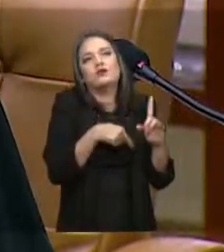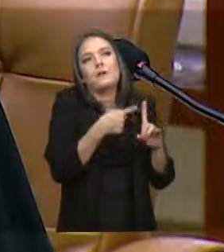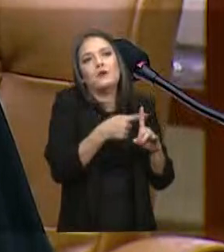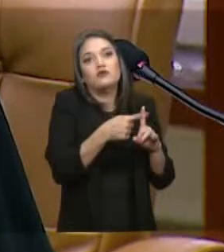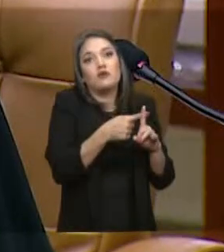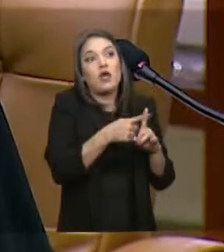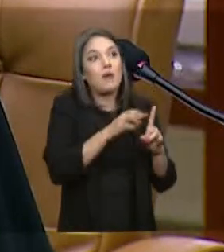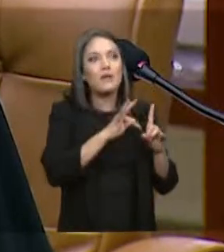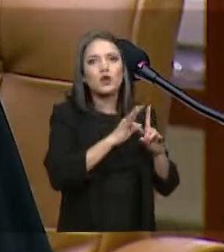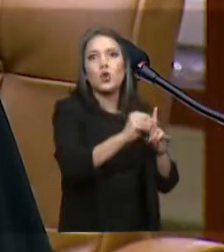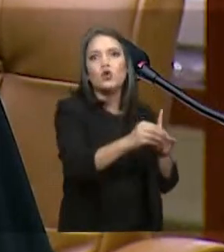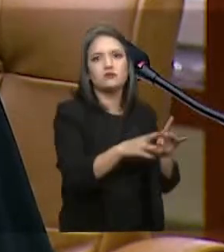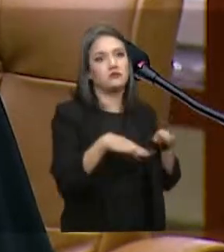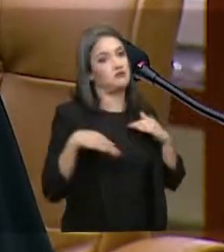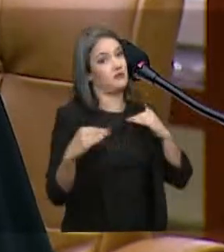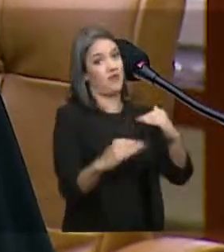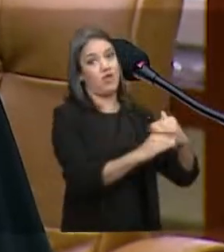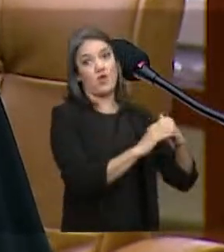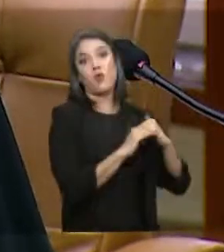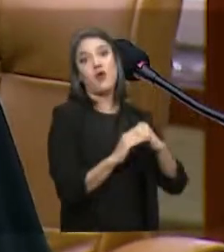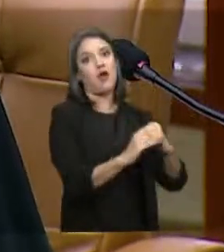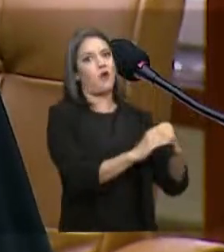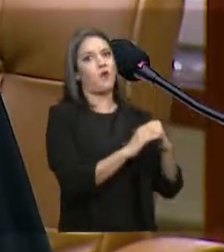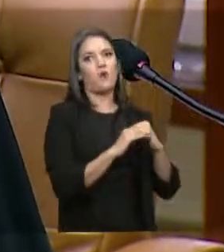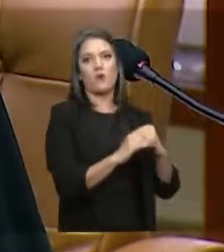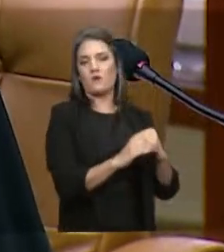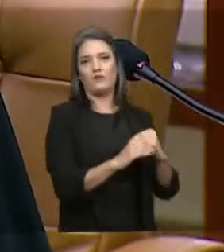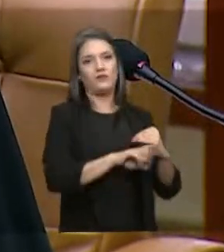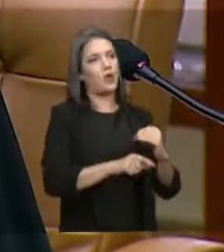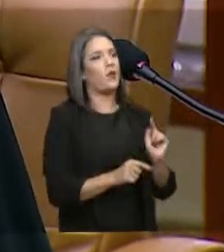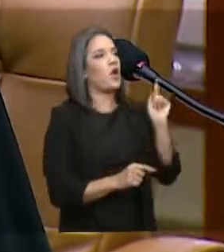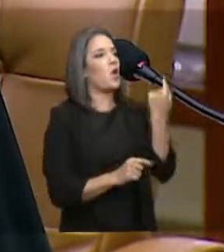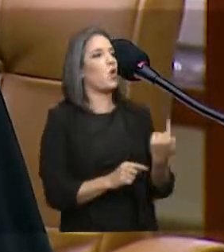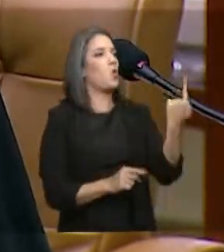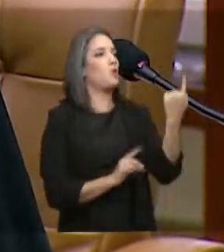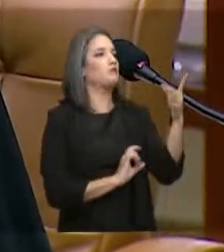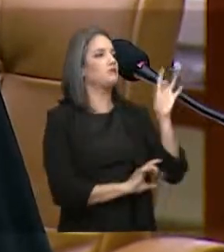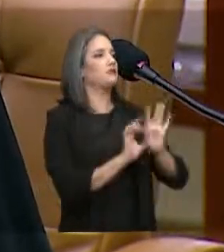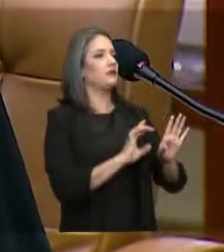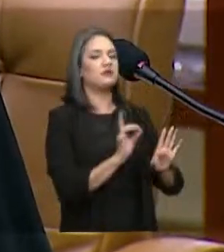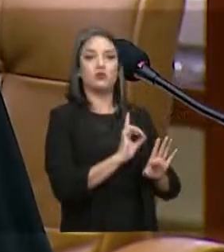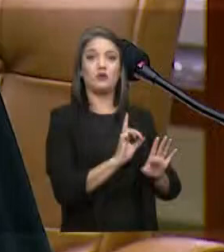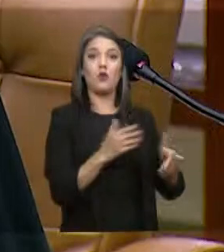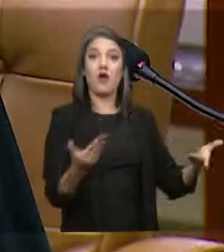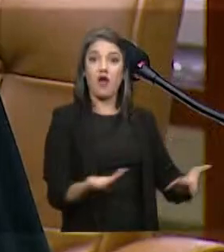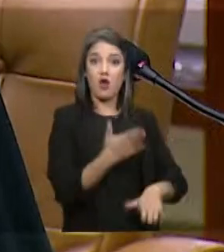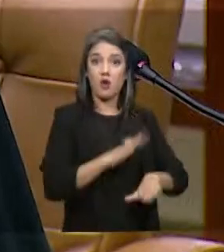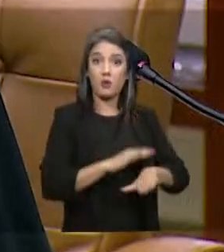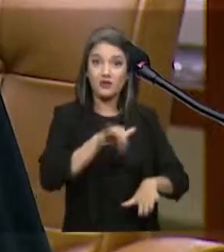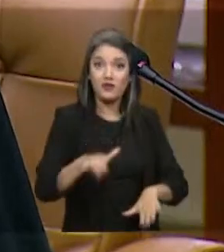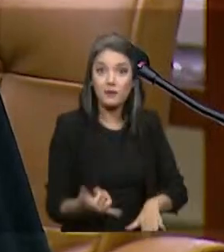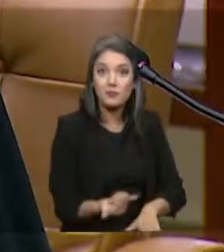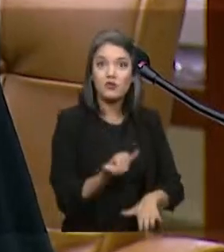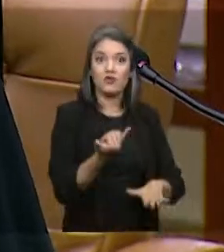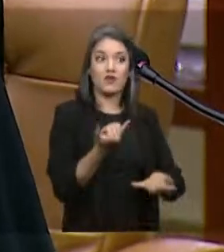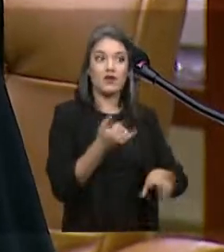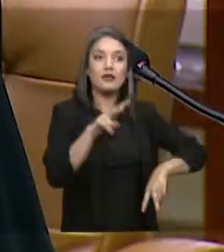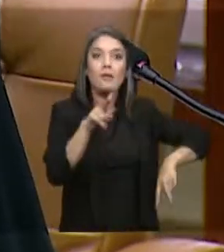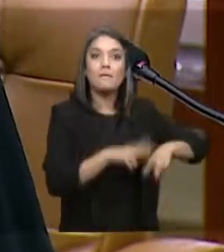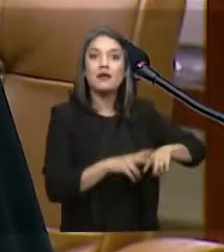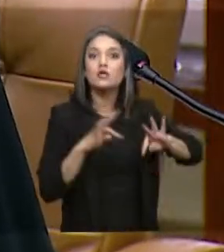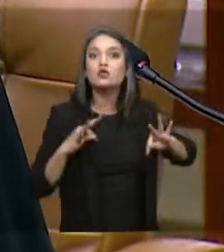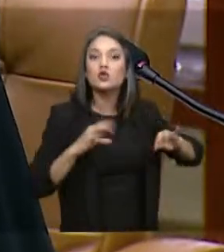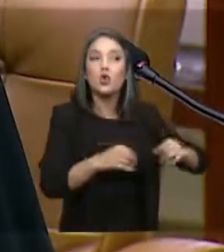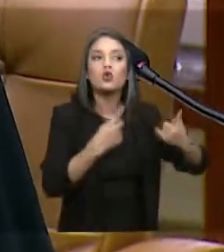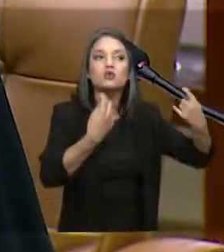Como eu disse anteriormente é o momento de visibilidade dos invisíveis que já estavam presos também então nós temos